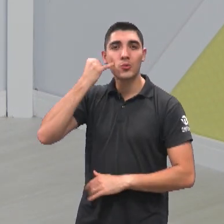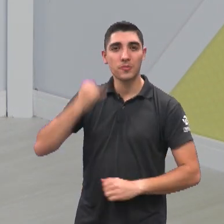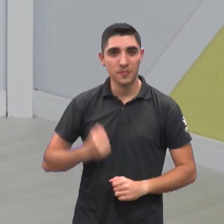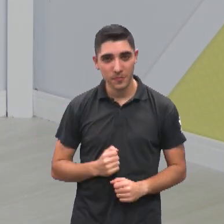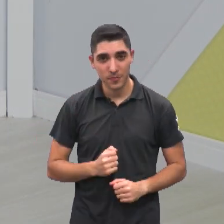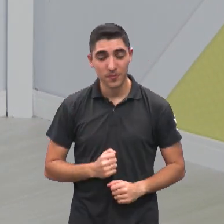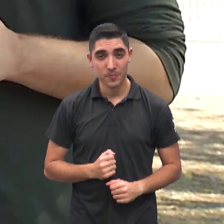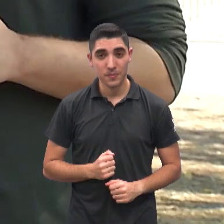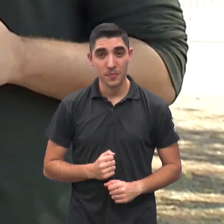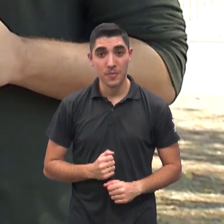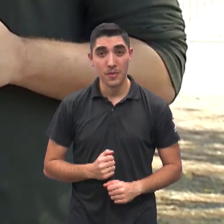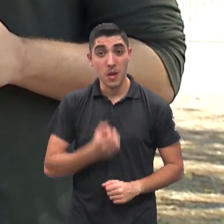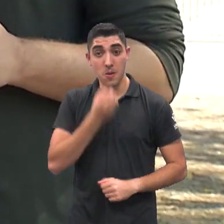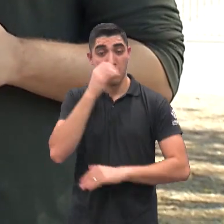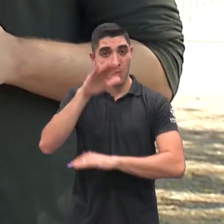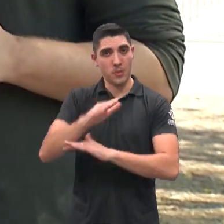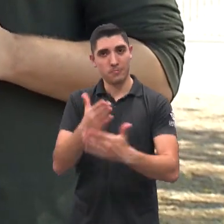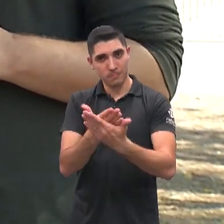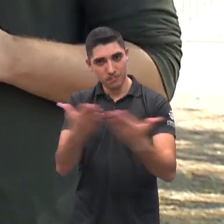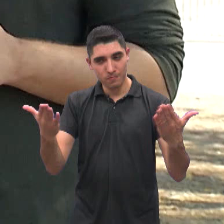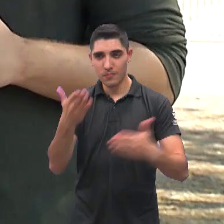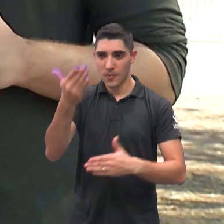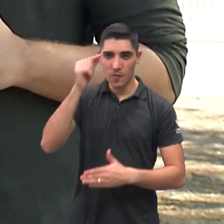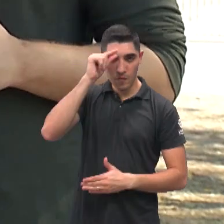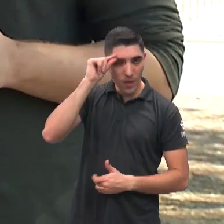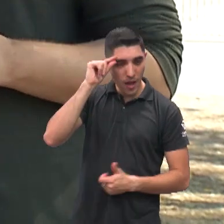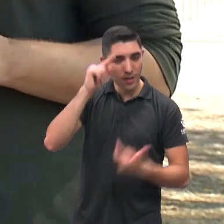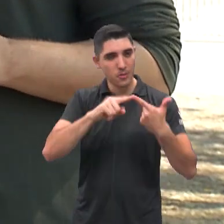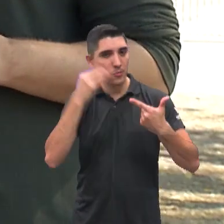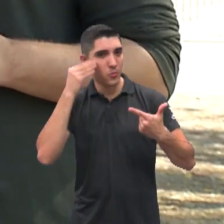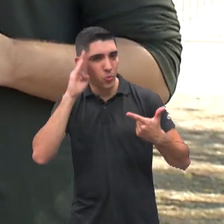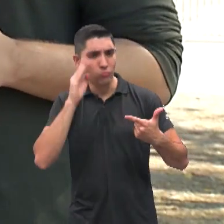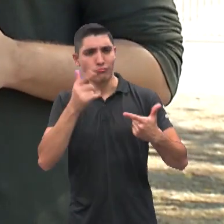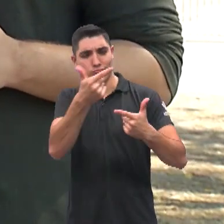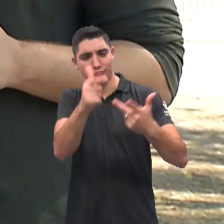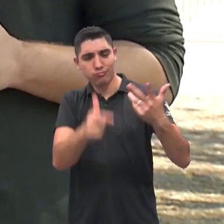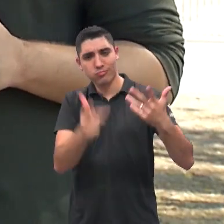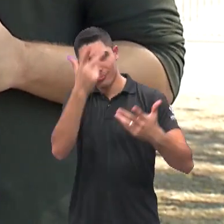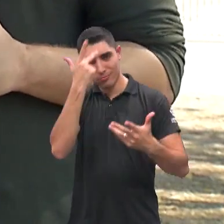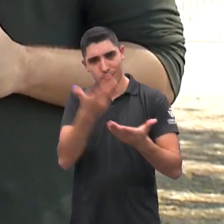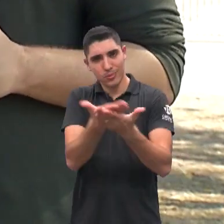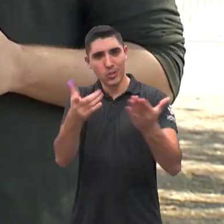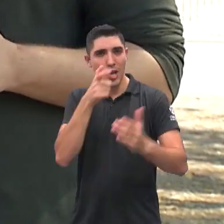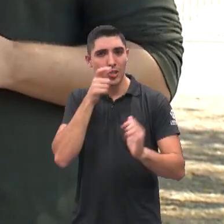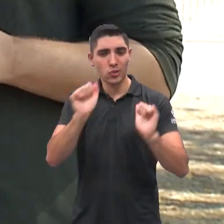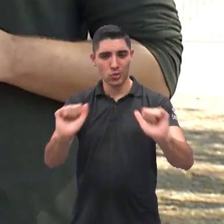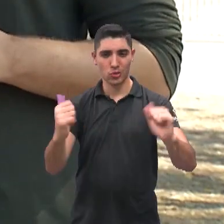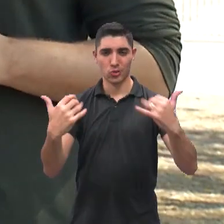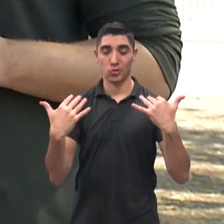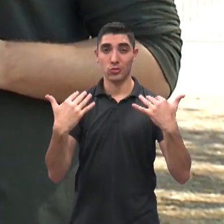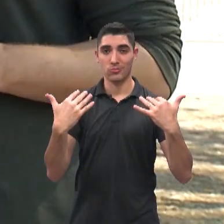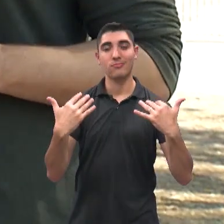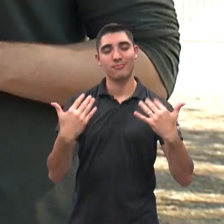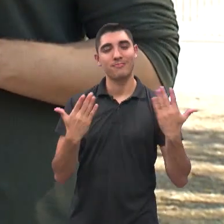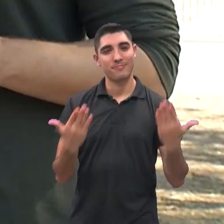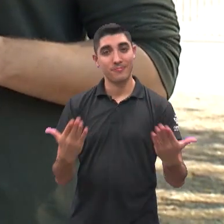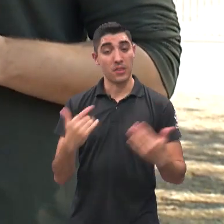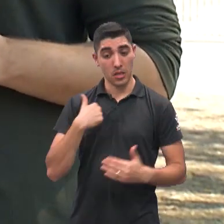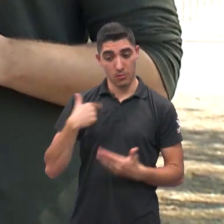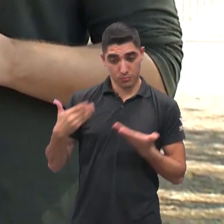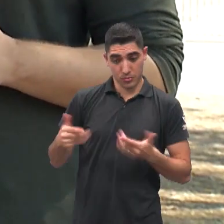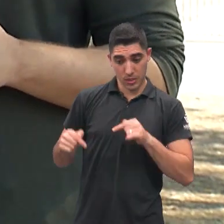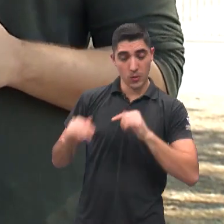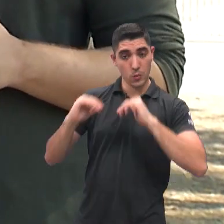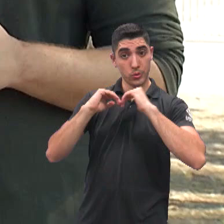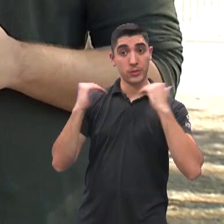meus amigos Vieira Júnior, Bruno Castilho e a você que acompanha a Hora do Esporte desta quarta-feira. Pois é, tô aqui na frente do Martins